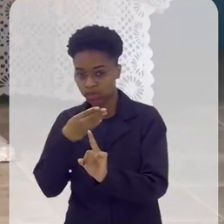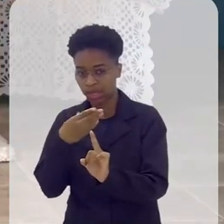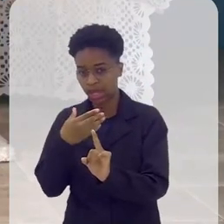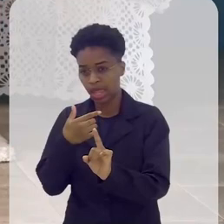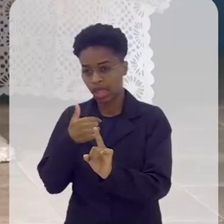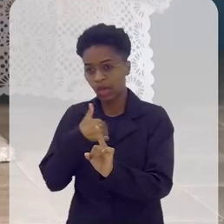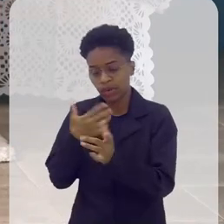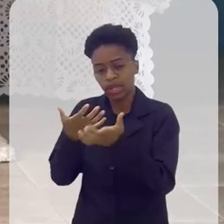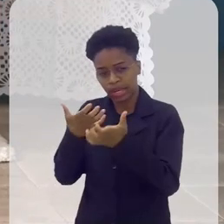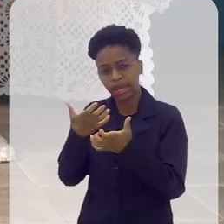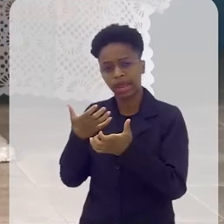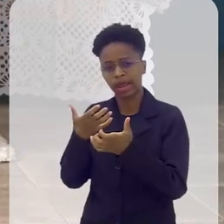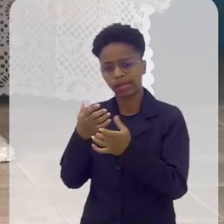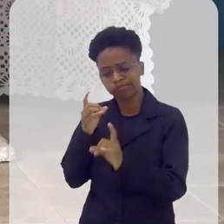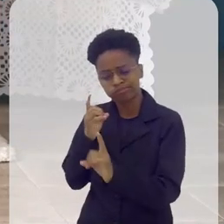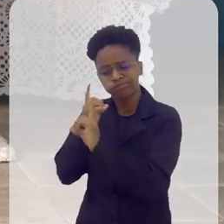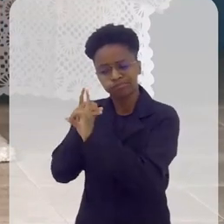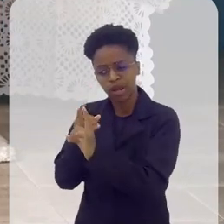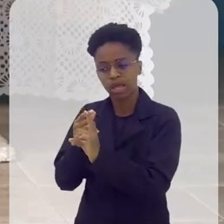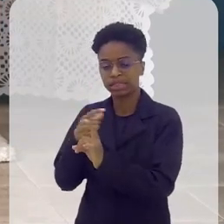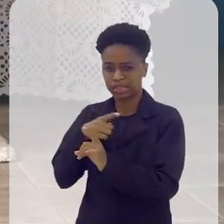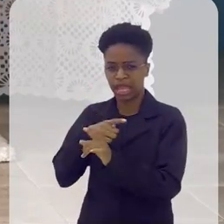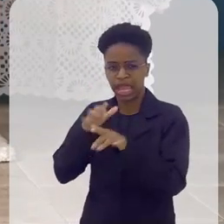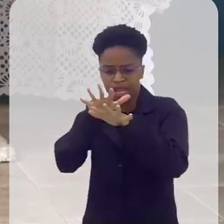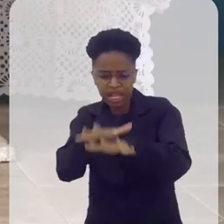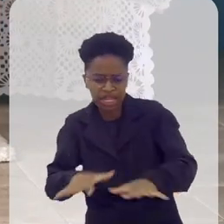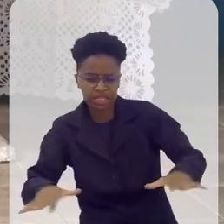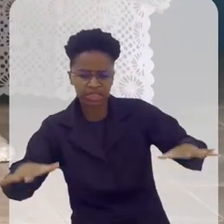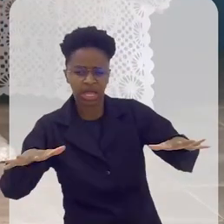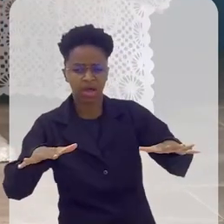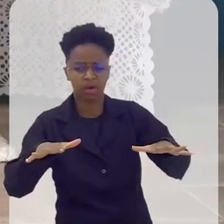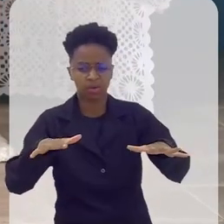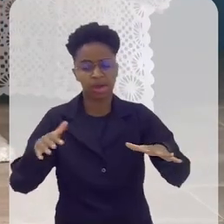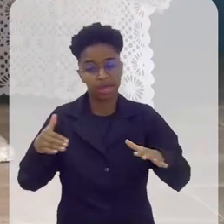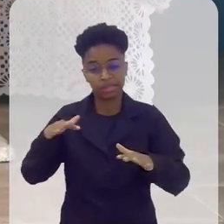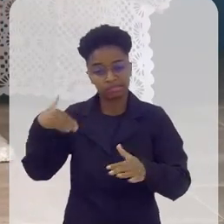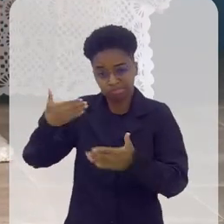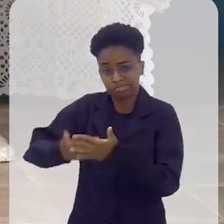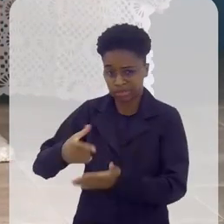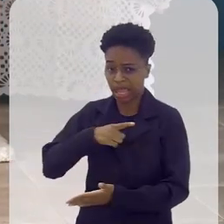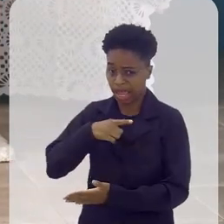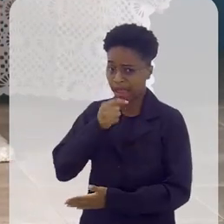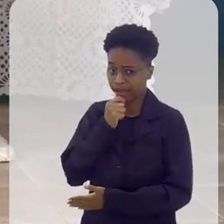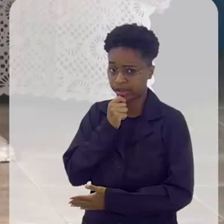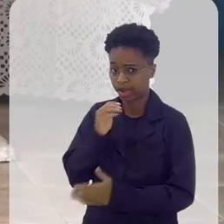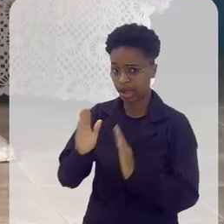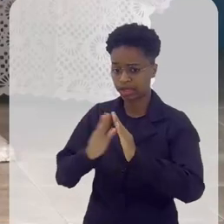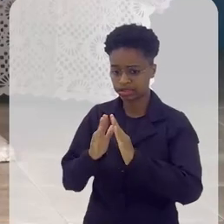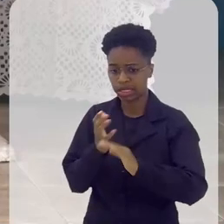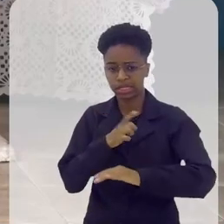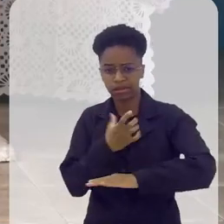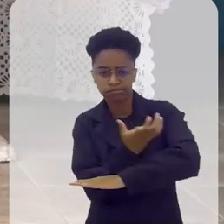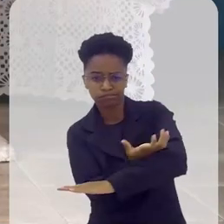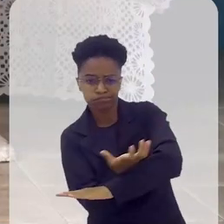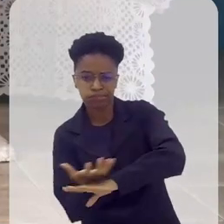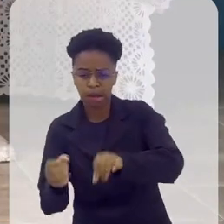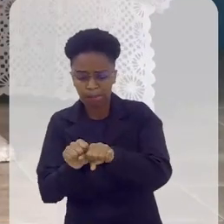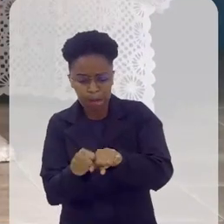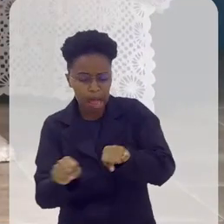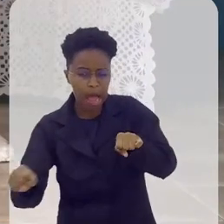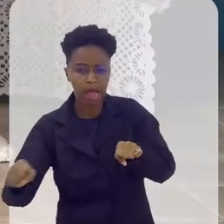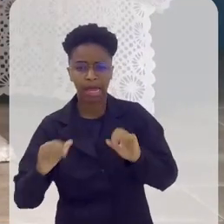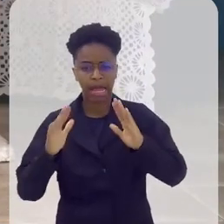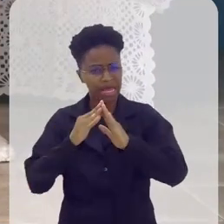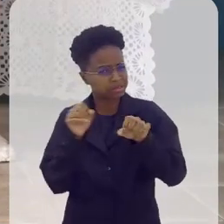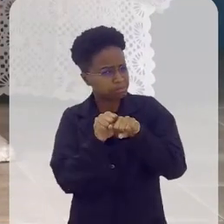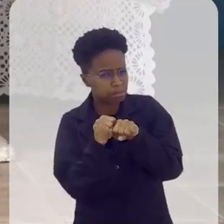Eu queria muito te mostrar essa moça. E esse quintal existe, é imenso, todo gramado. A gente entra numa fila, como era uma